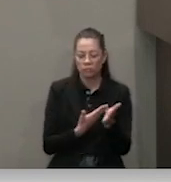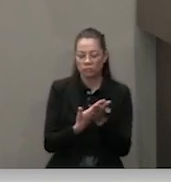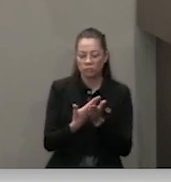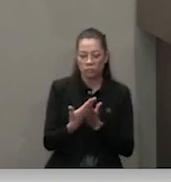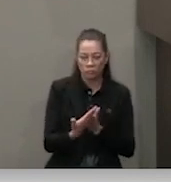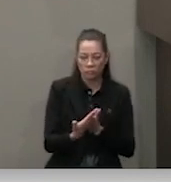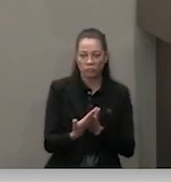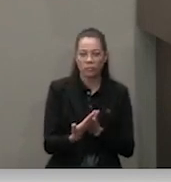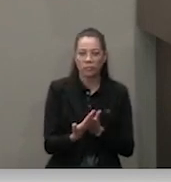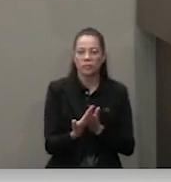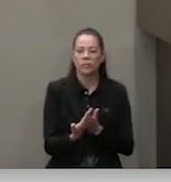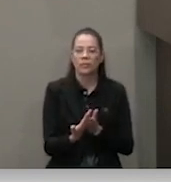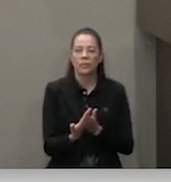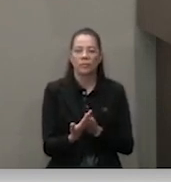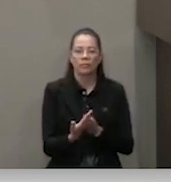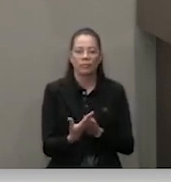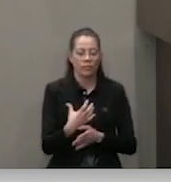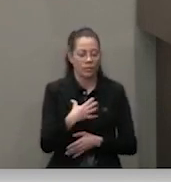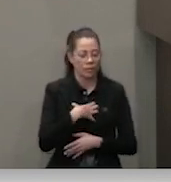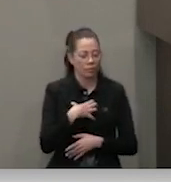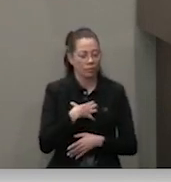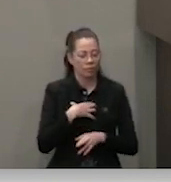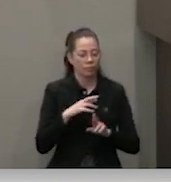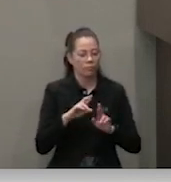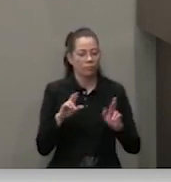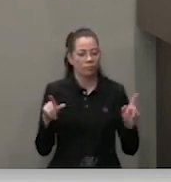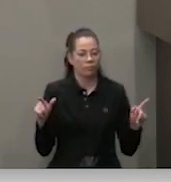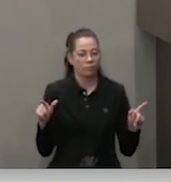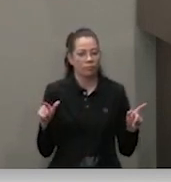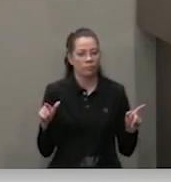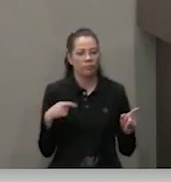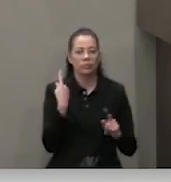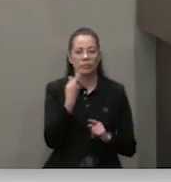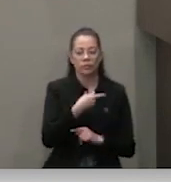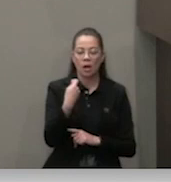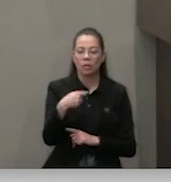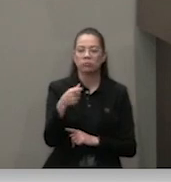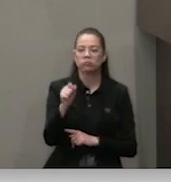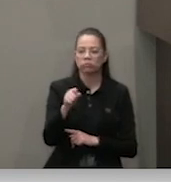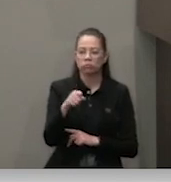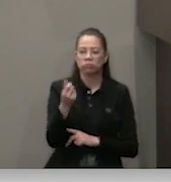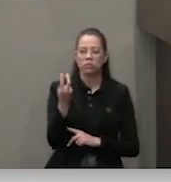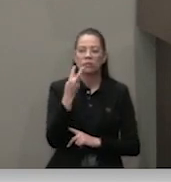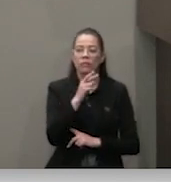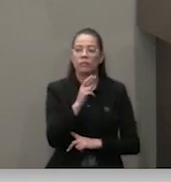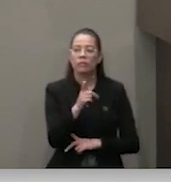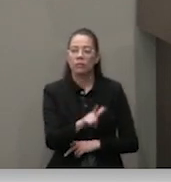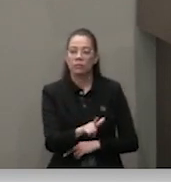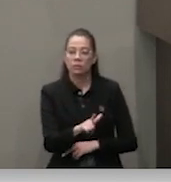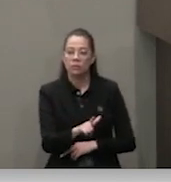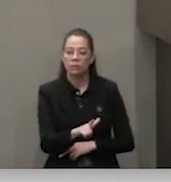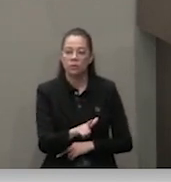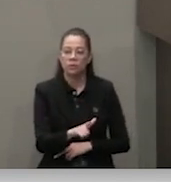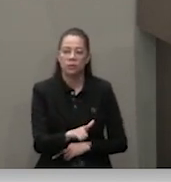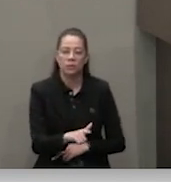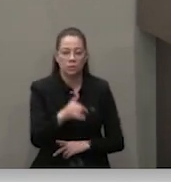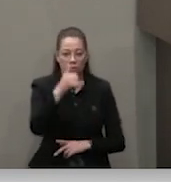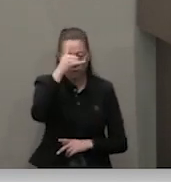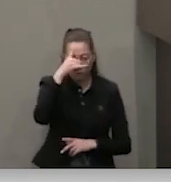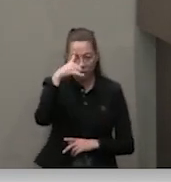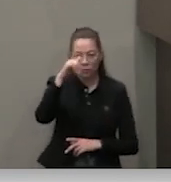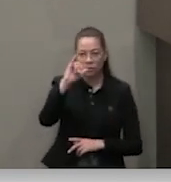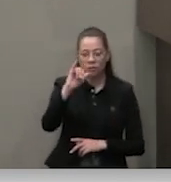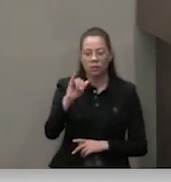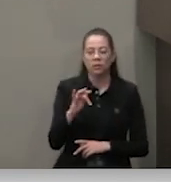mandato Essa não é a forma nós precisamos rever para que não venham